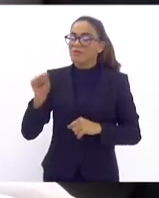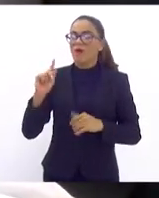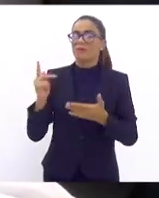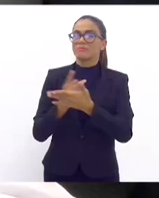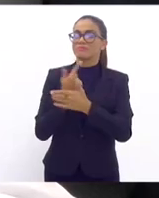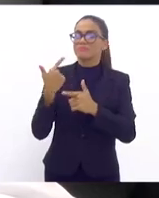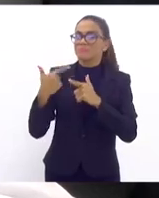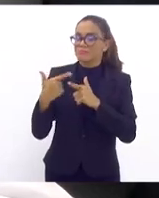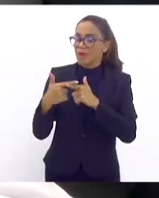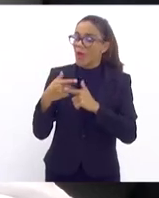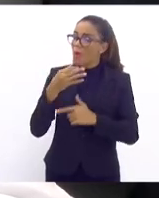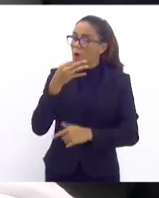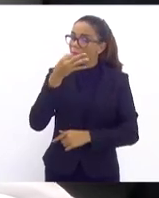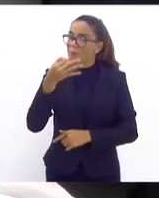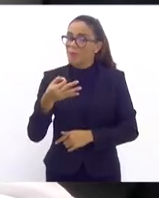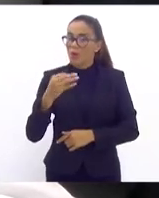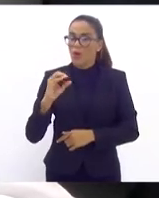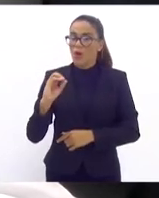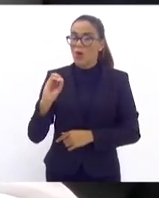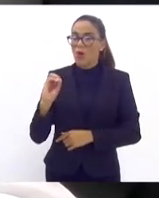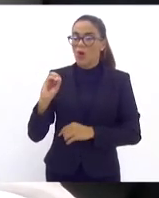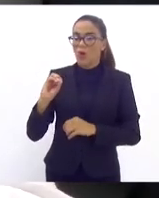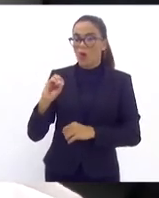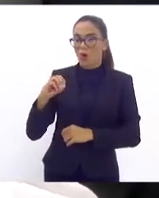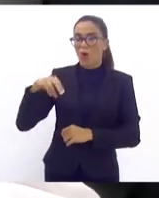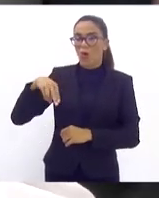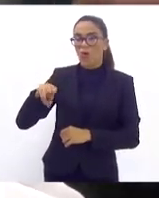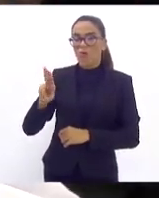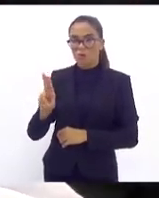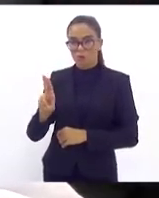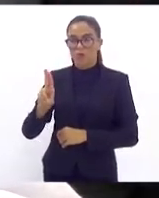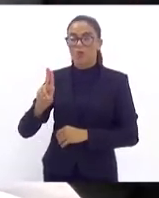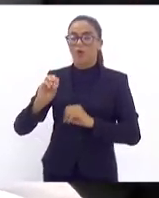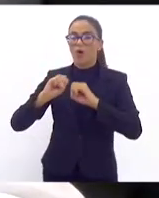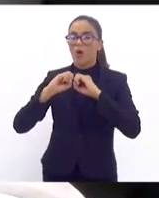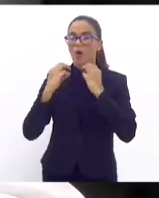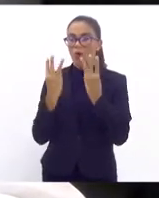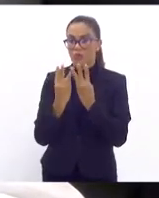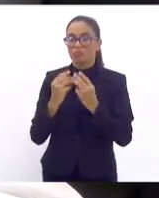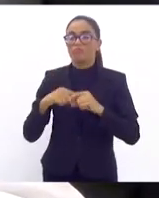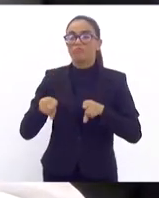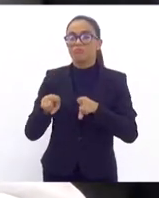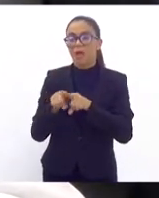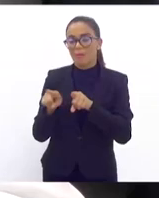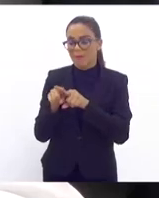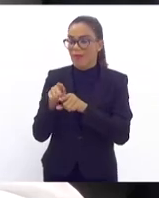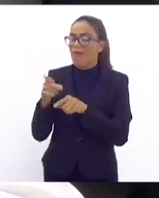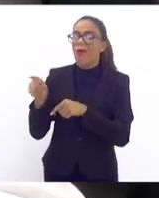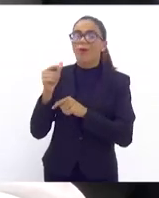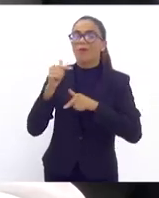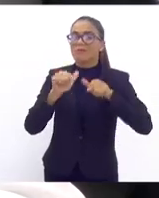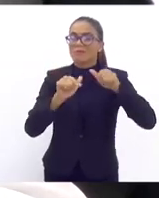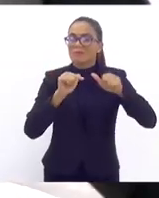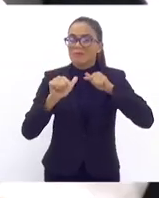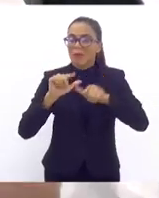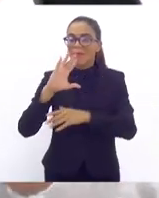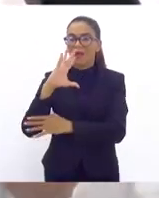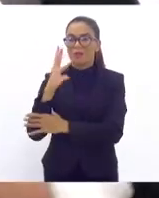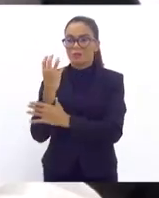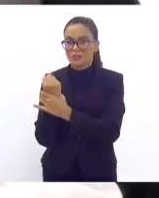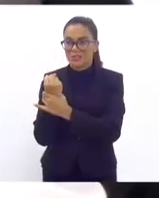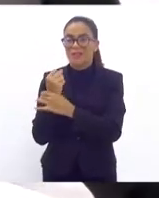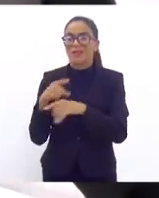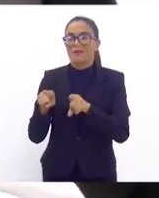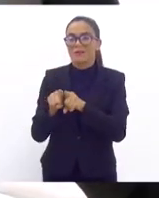proposta da ONU, não é, 2030. Um dos objetivos de desenvolvimento sustentável é justamente a implementação dessa política, que